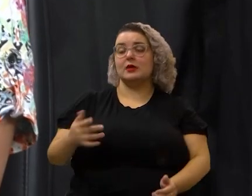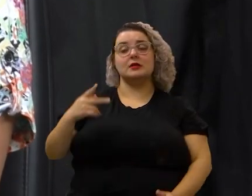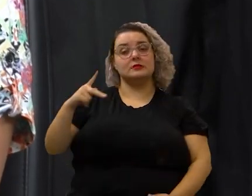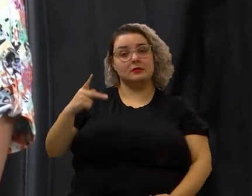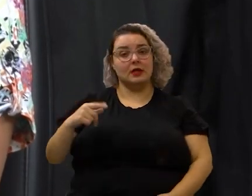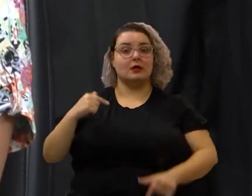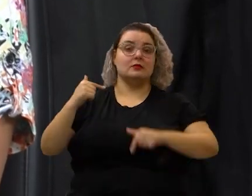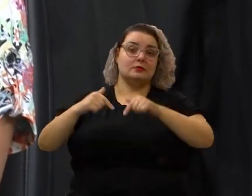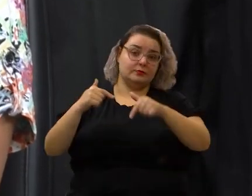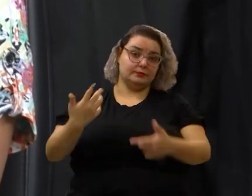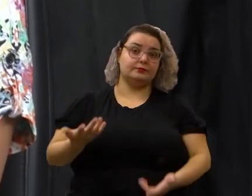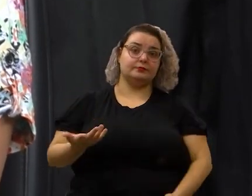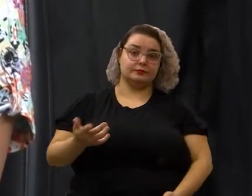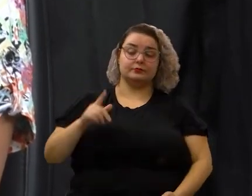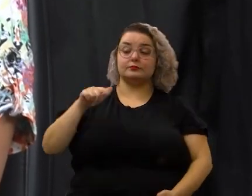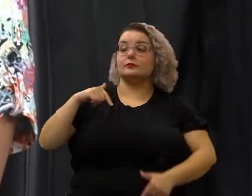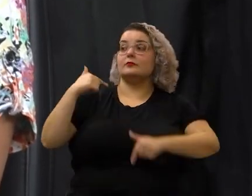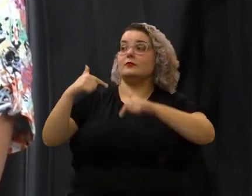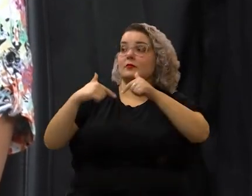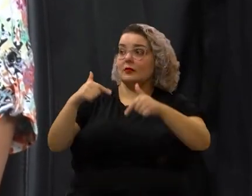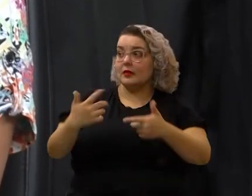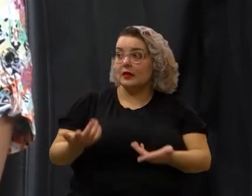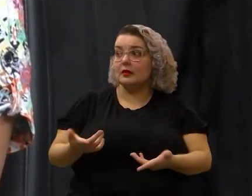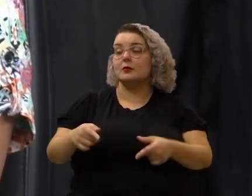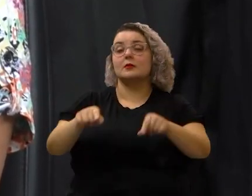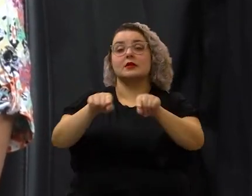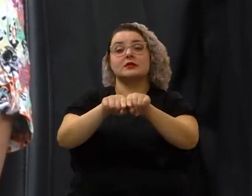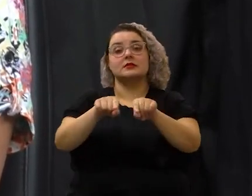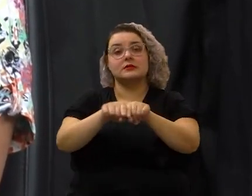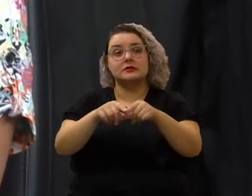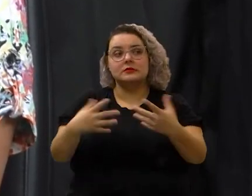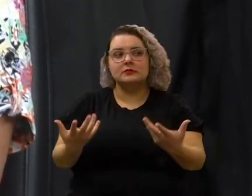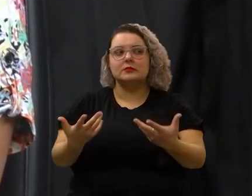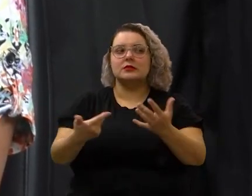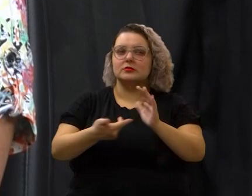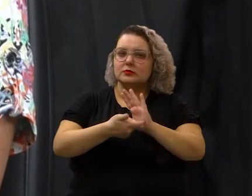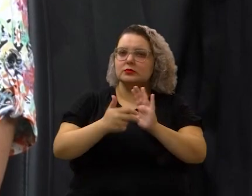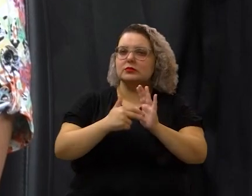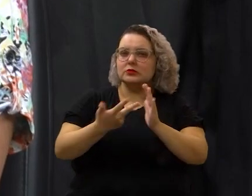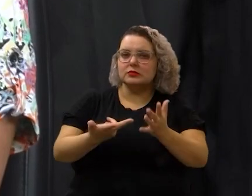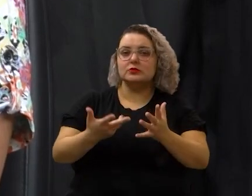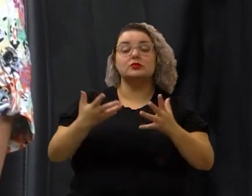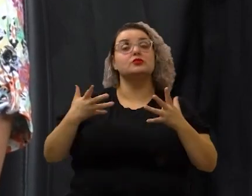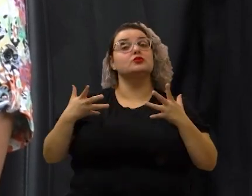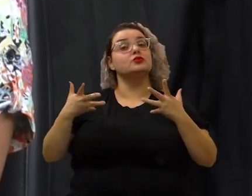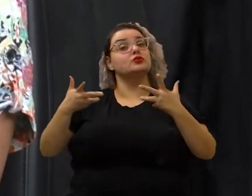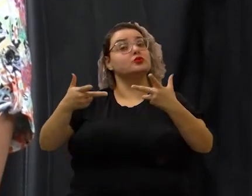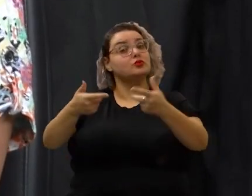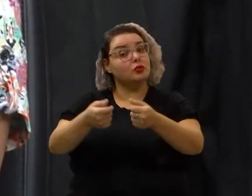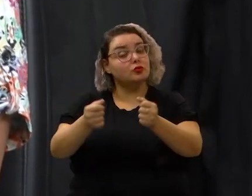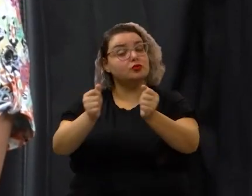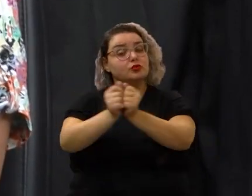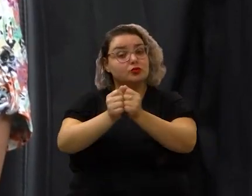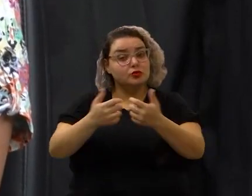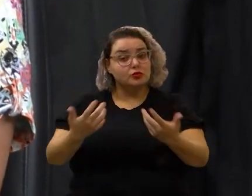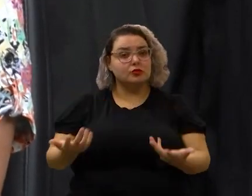ela o trabalho, ela é trabalho, mas é trabalho também no sentido